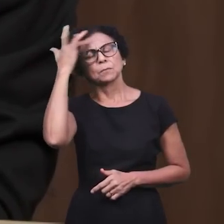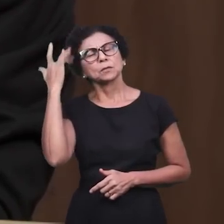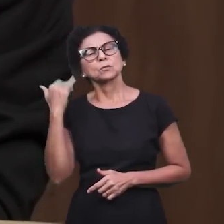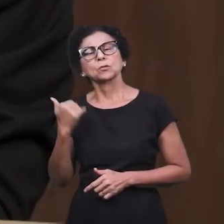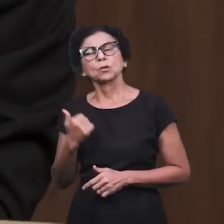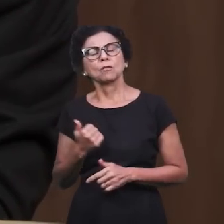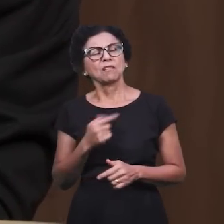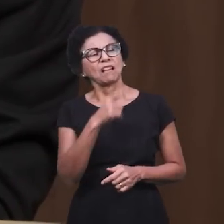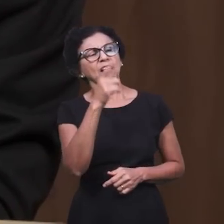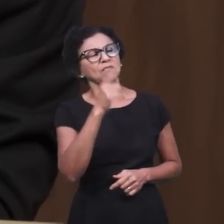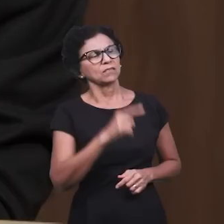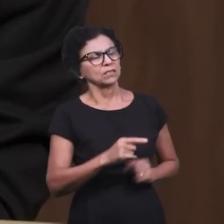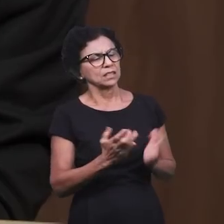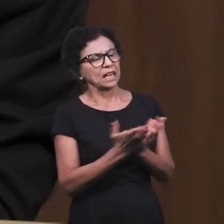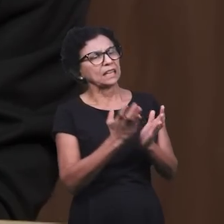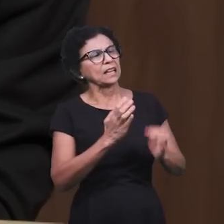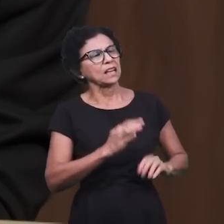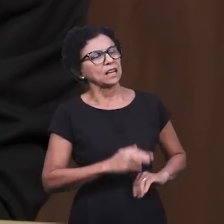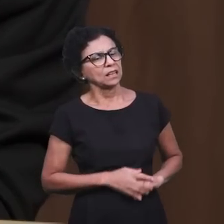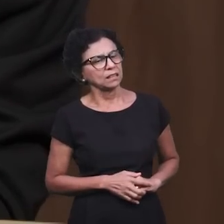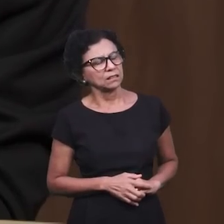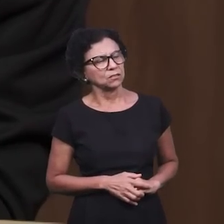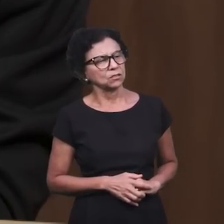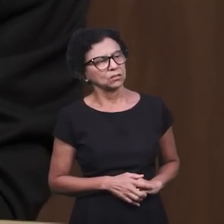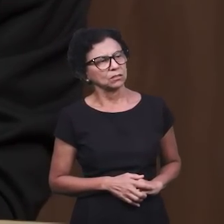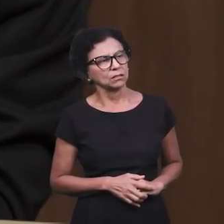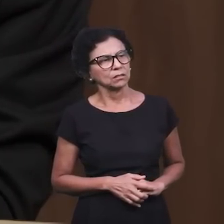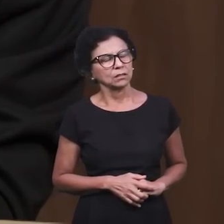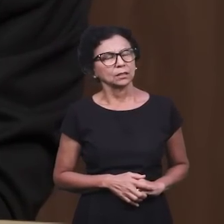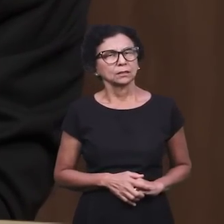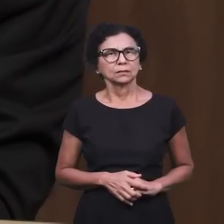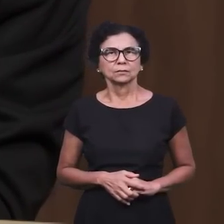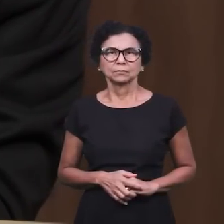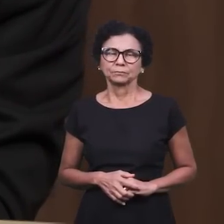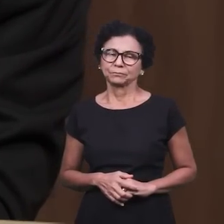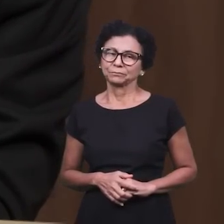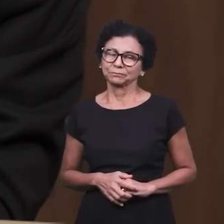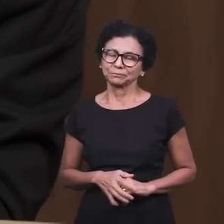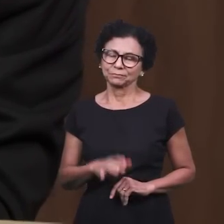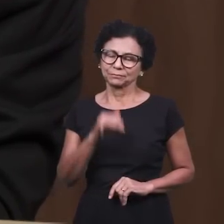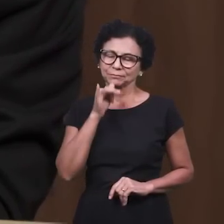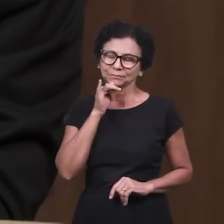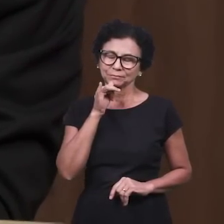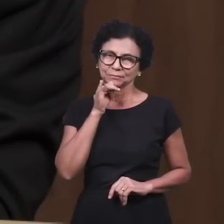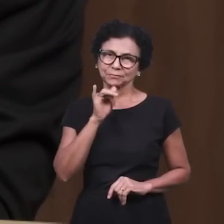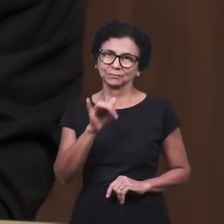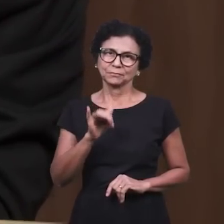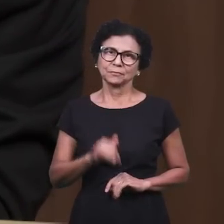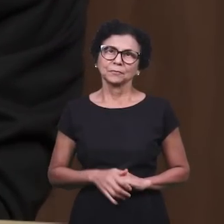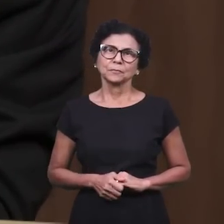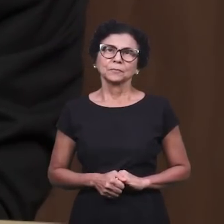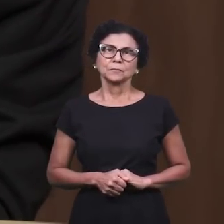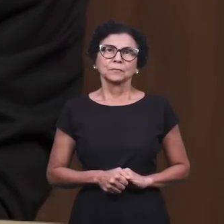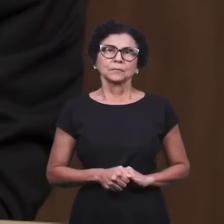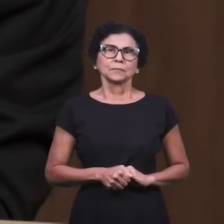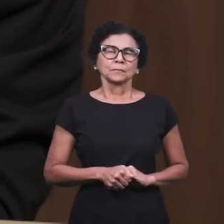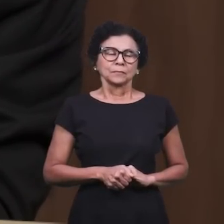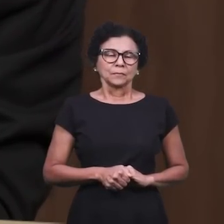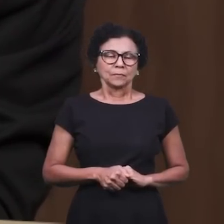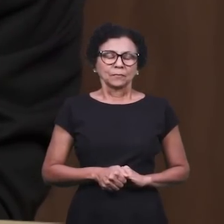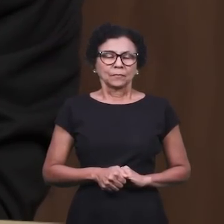fé da igreja, os valores, isso está muito ligado, está dentro de casa. Por exemplo, uma criança que se sente